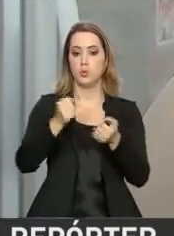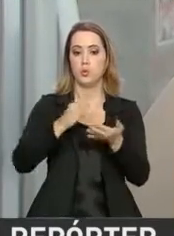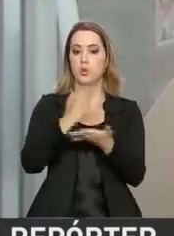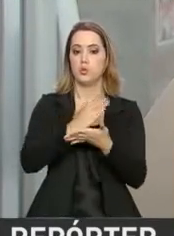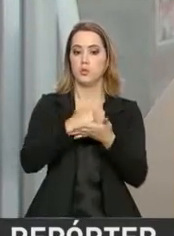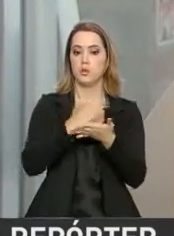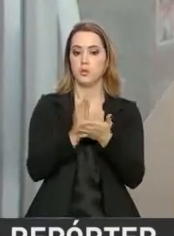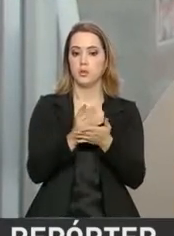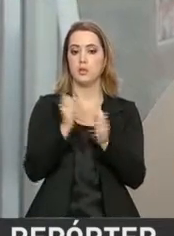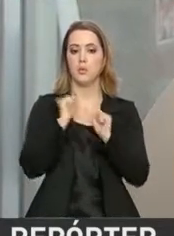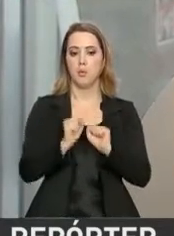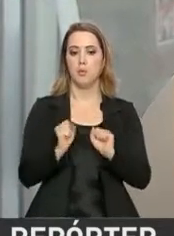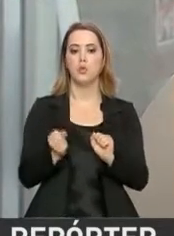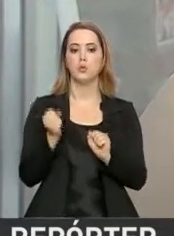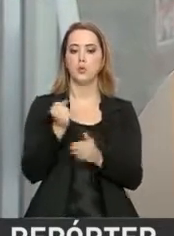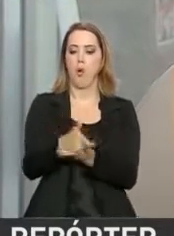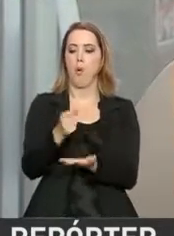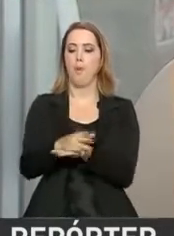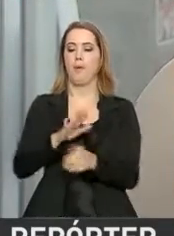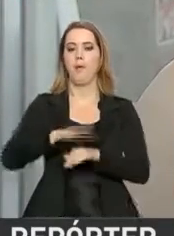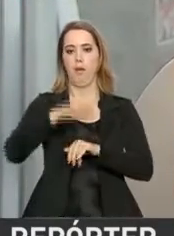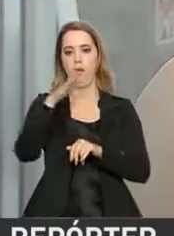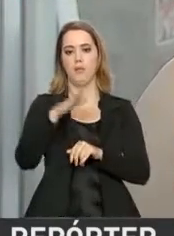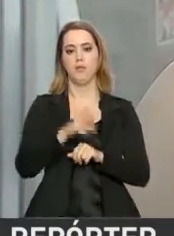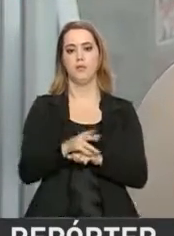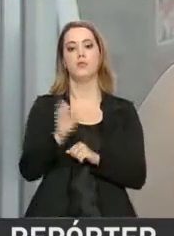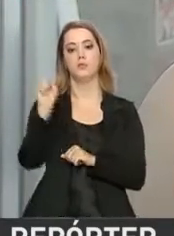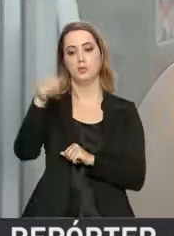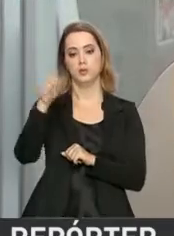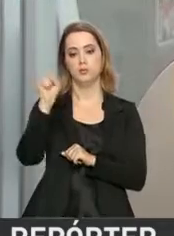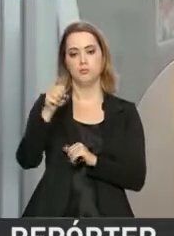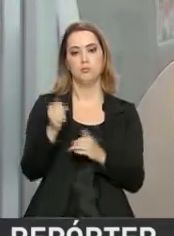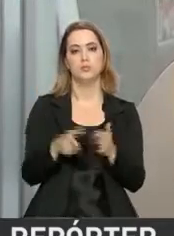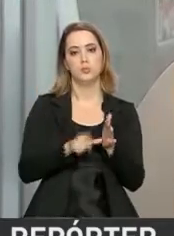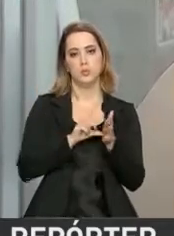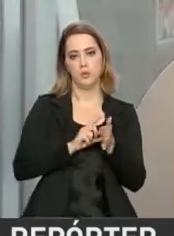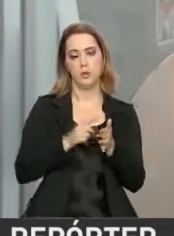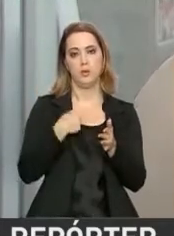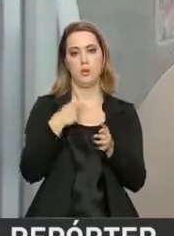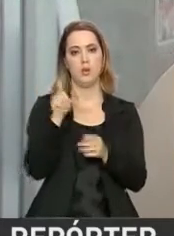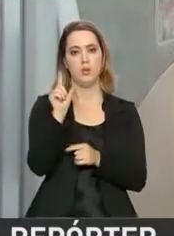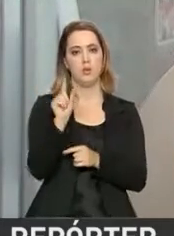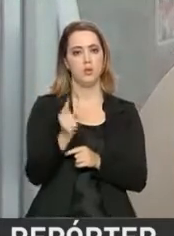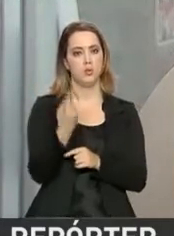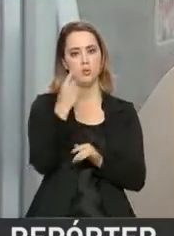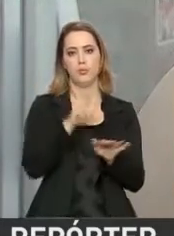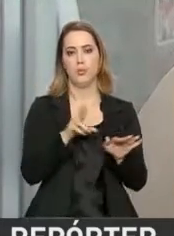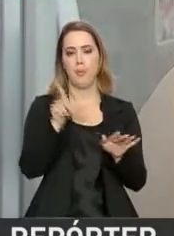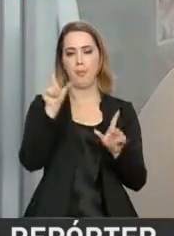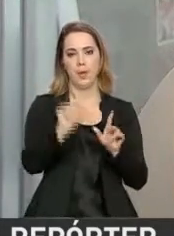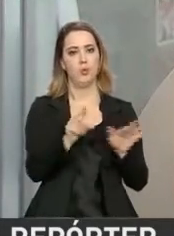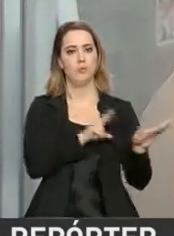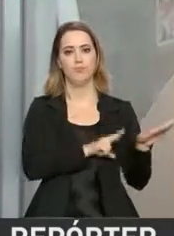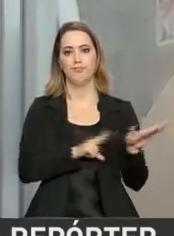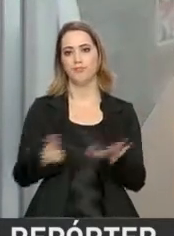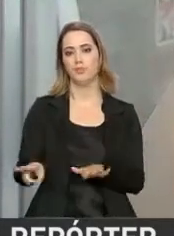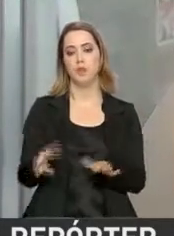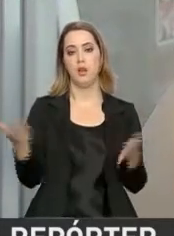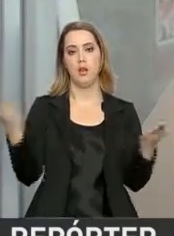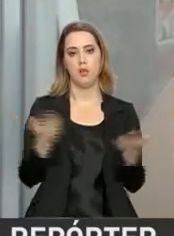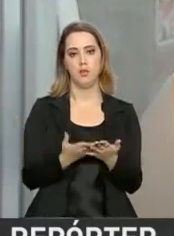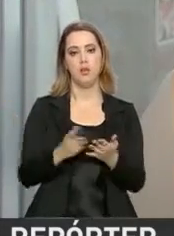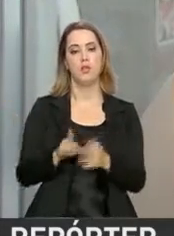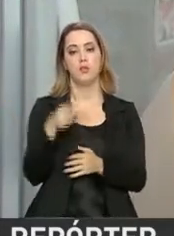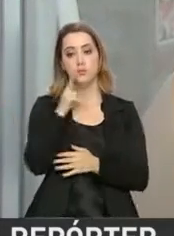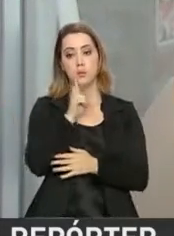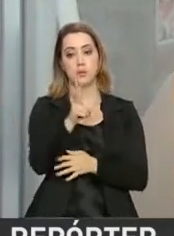mais barata, dá para encher mais o carrinho? Com certeza, né? Antes dava para menos de uma semana, né? Agora vamos ver se